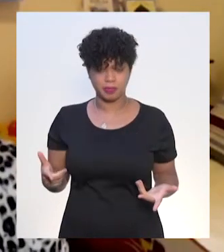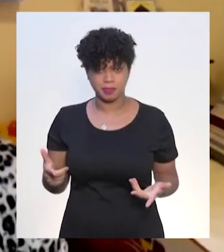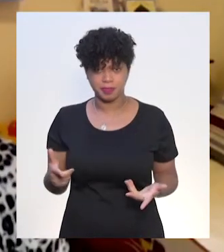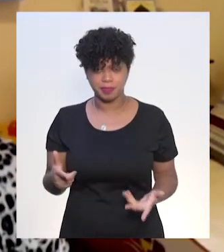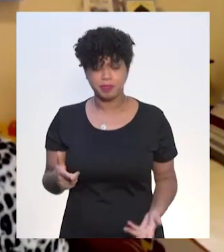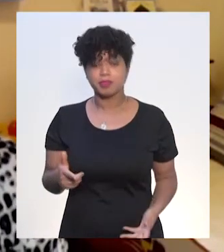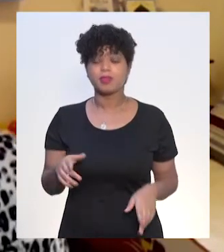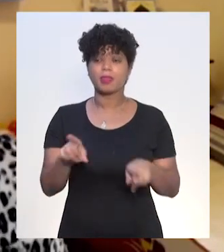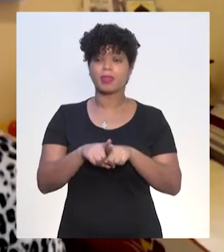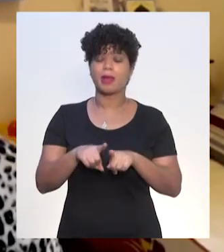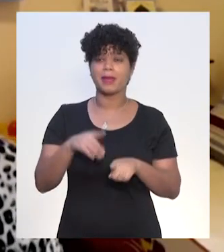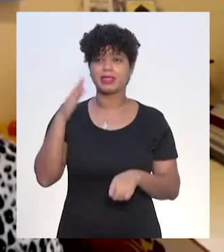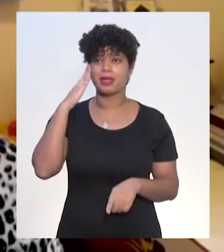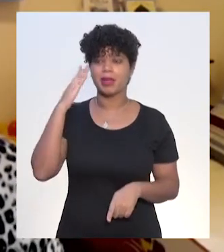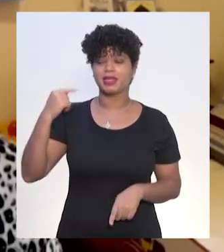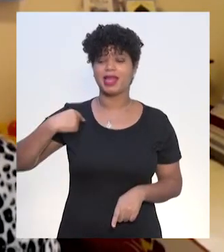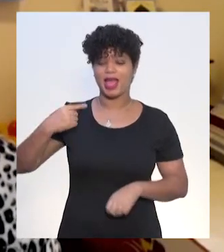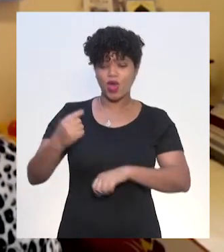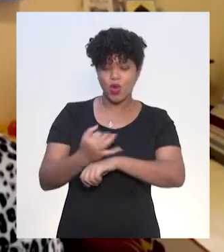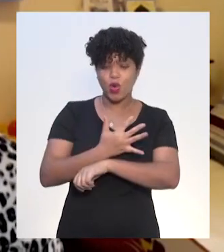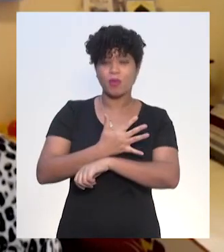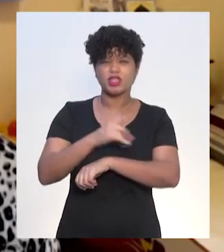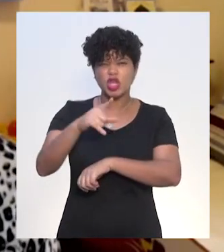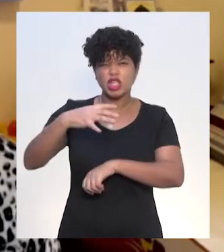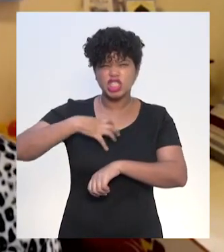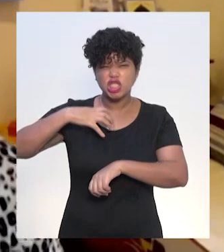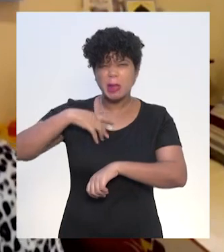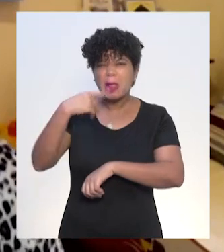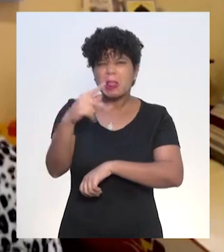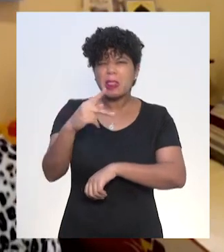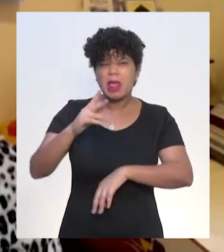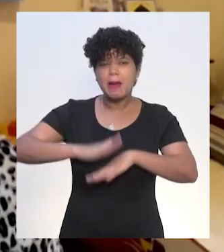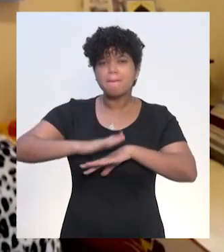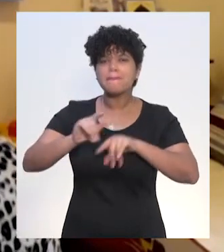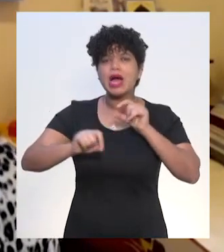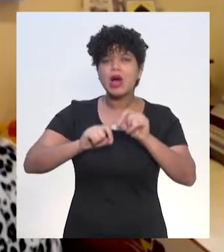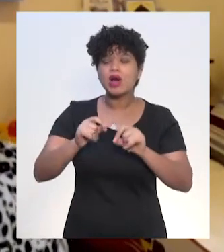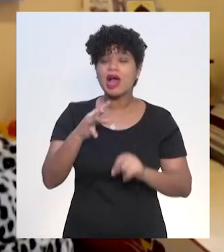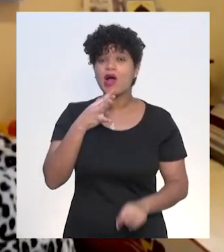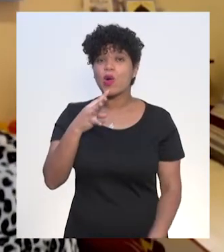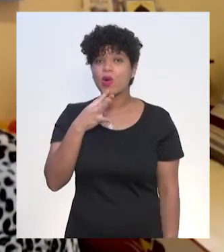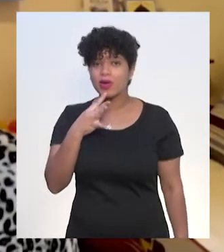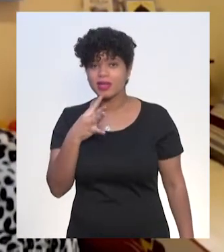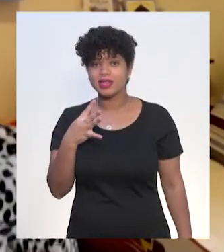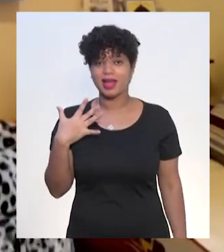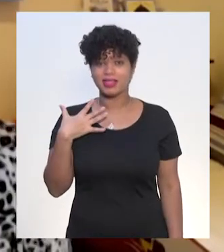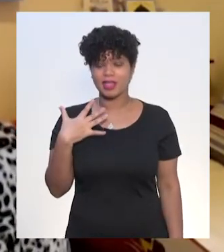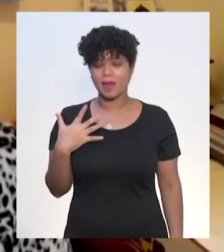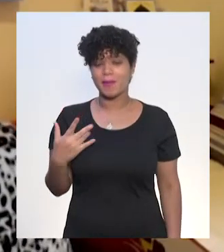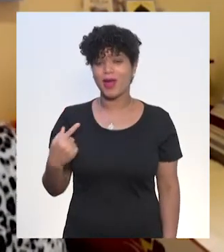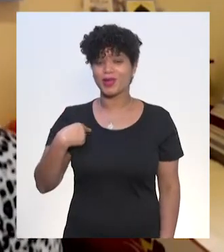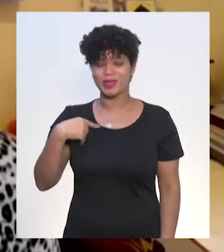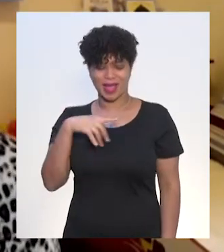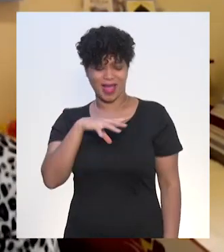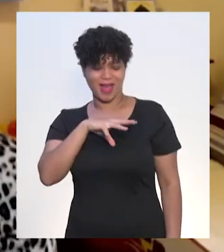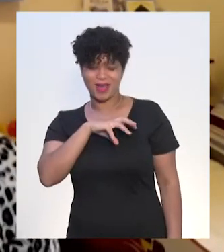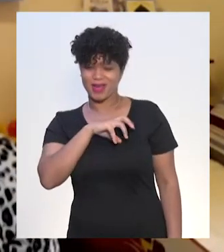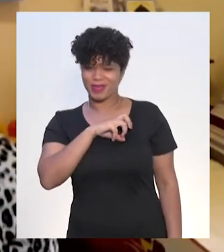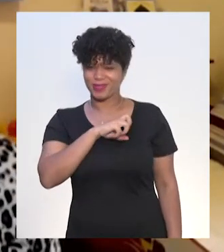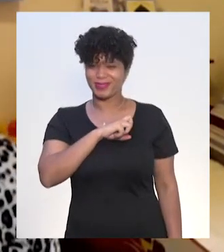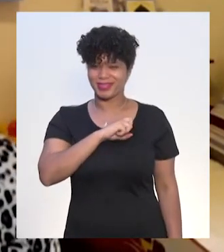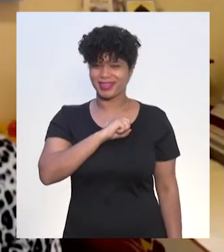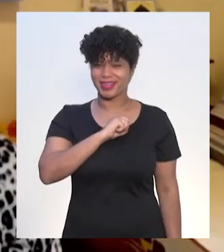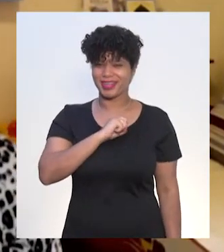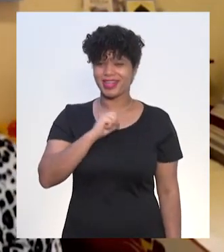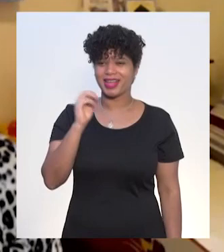faz Quais são as emoções mais significativas para você conhece aí também a sua linguagem do amor como